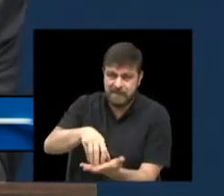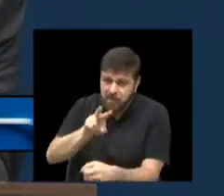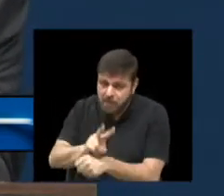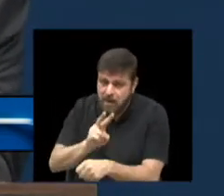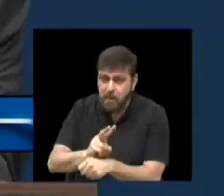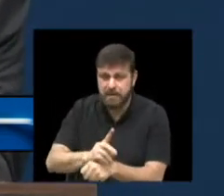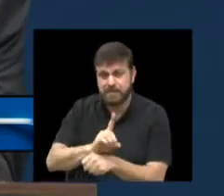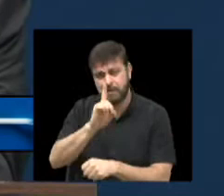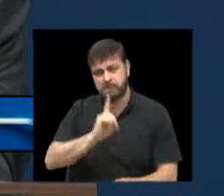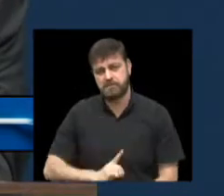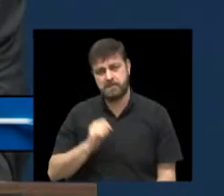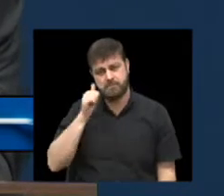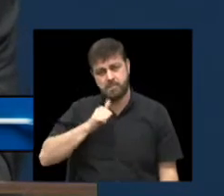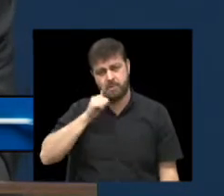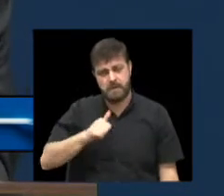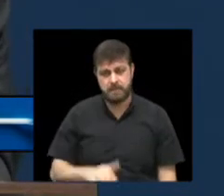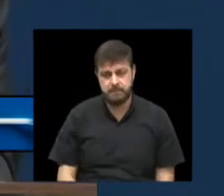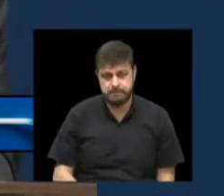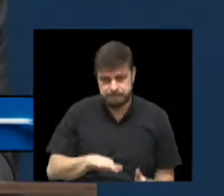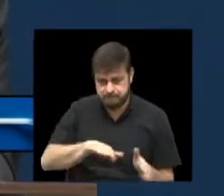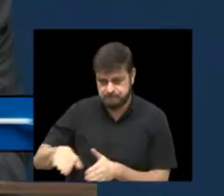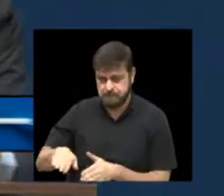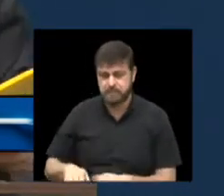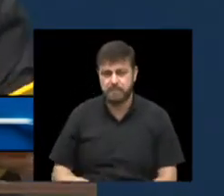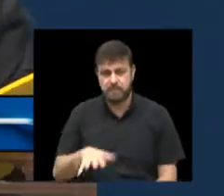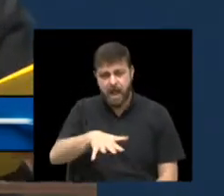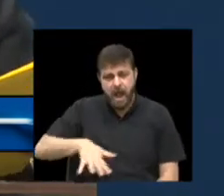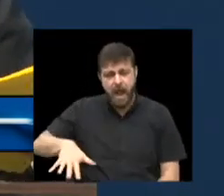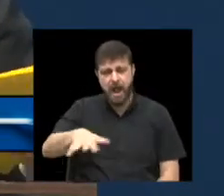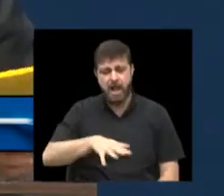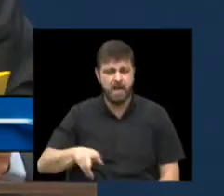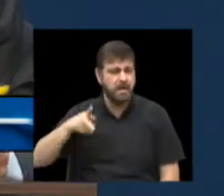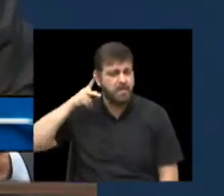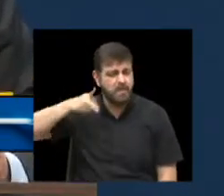aí, falando de política pública, eu venho aqui